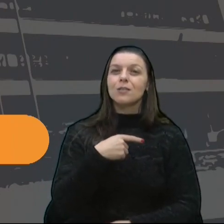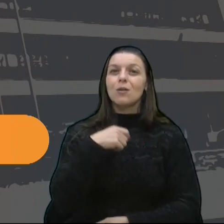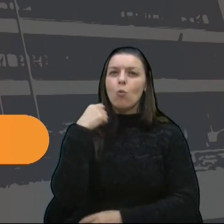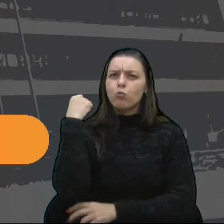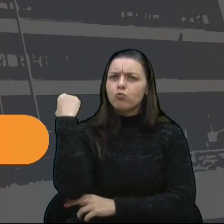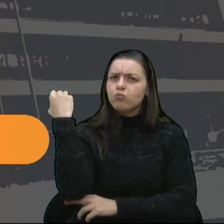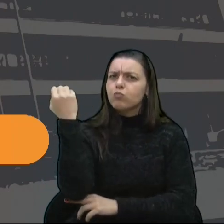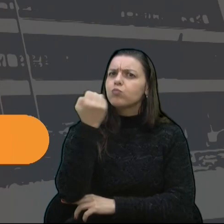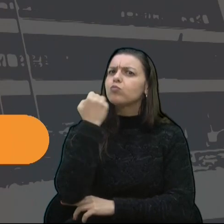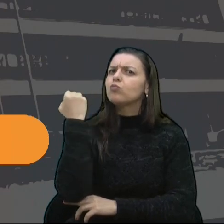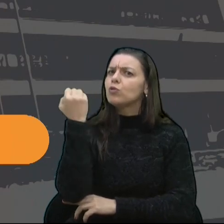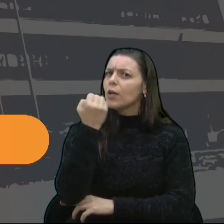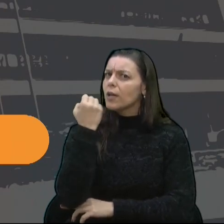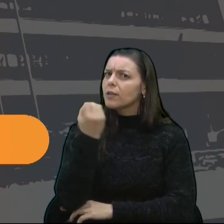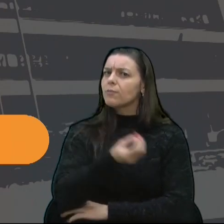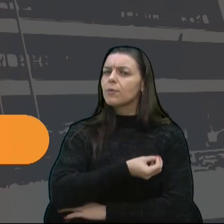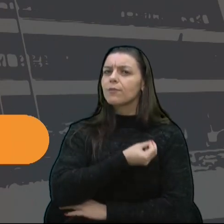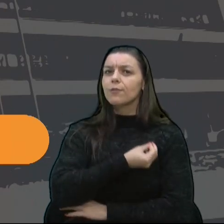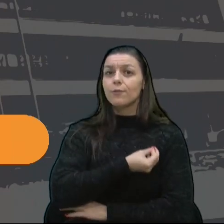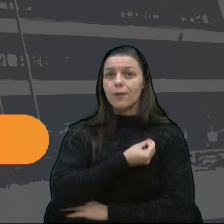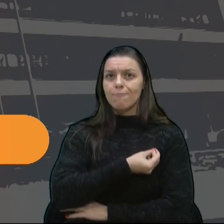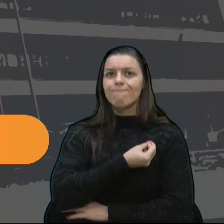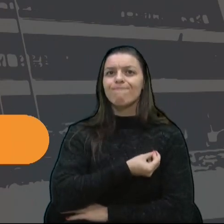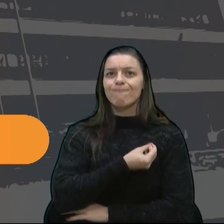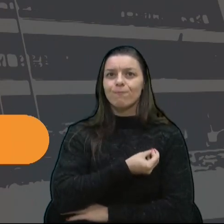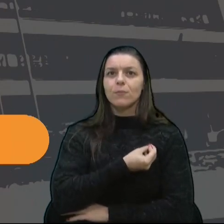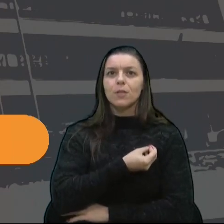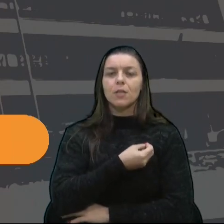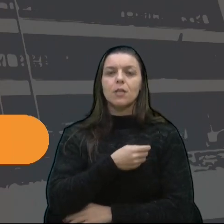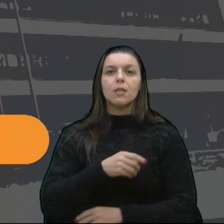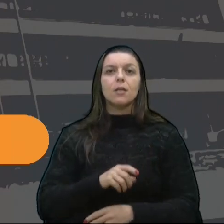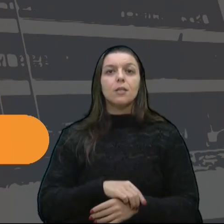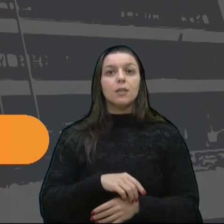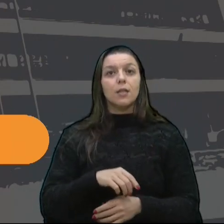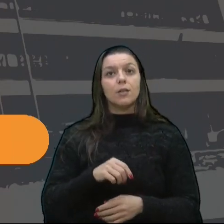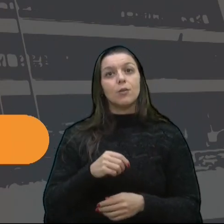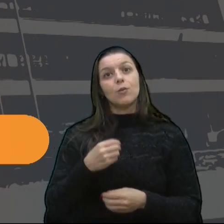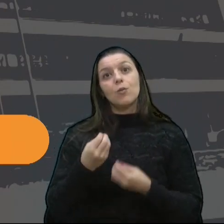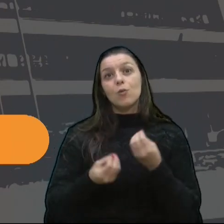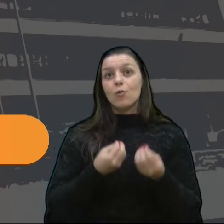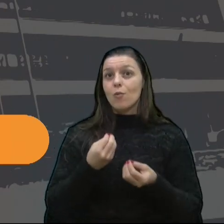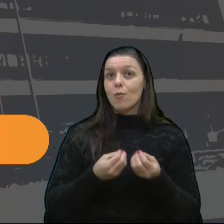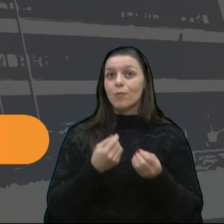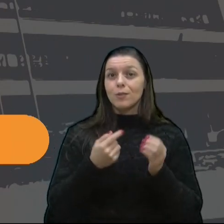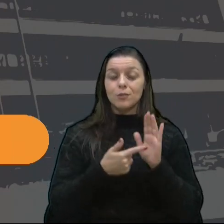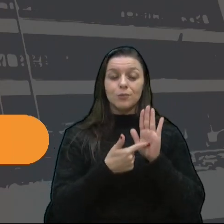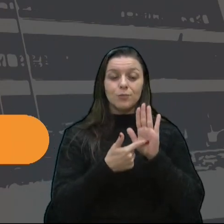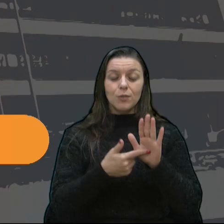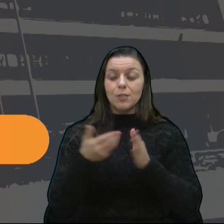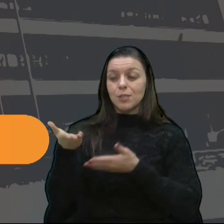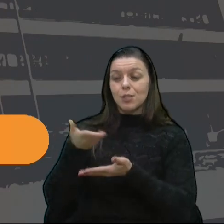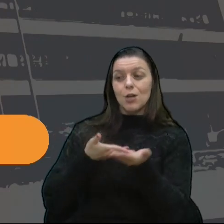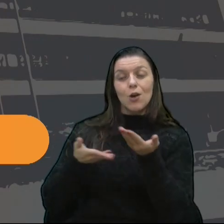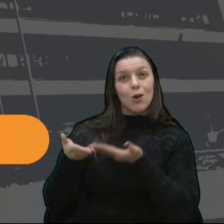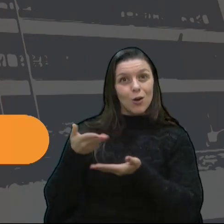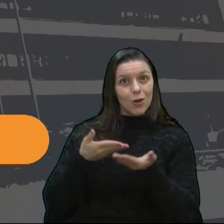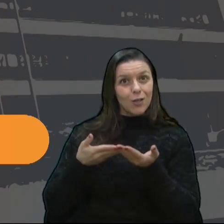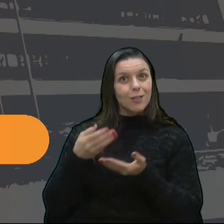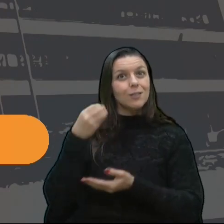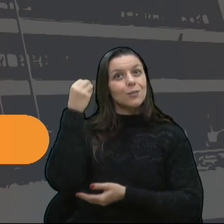urgência, sobrevivência, né? E então os relatos que a gente viu, as trocas de experiências que aconteceram